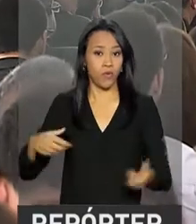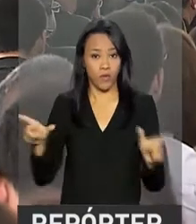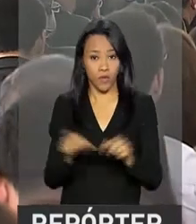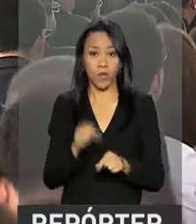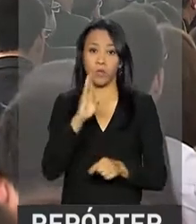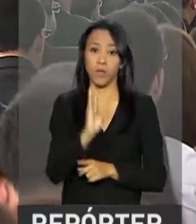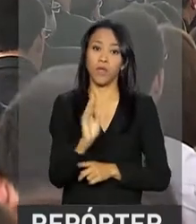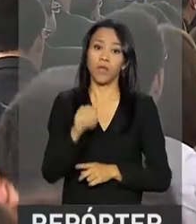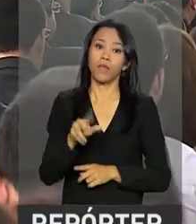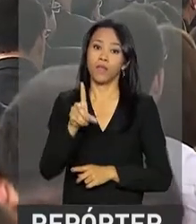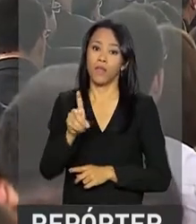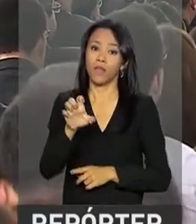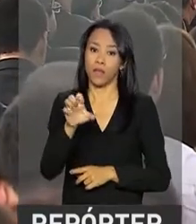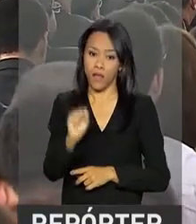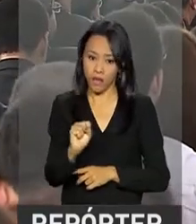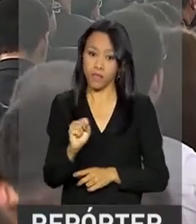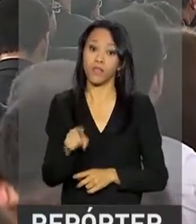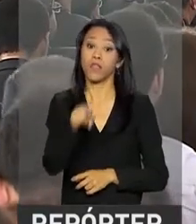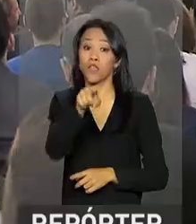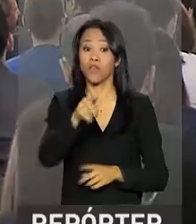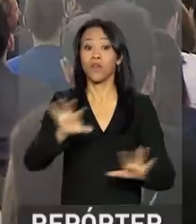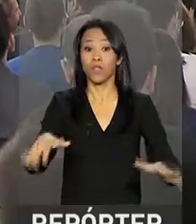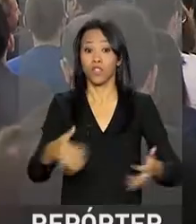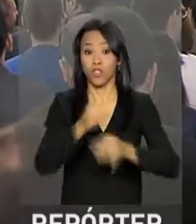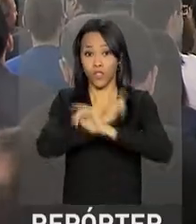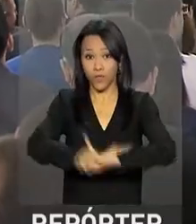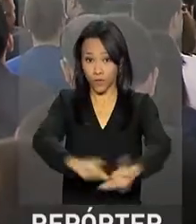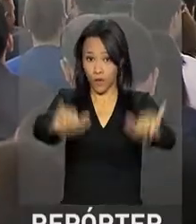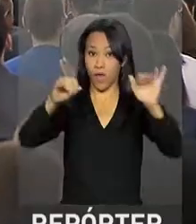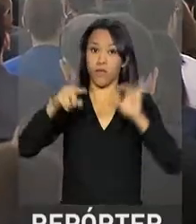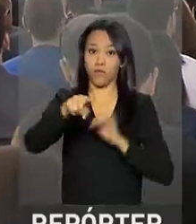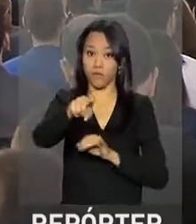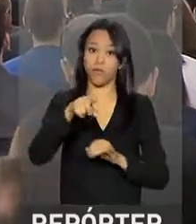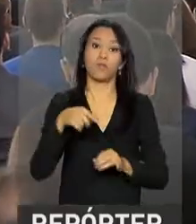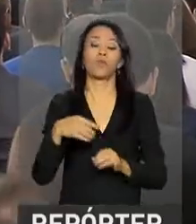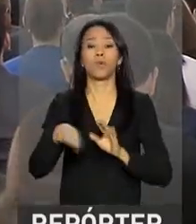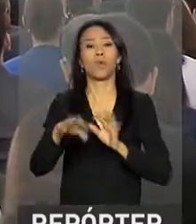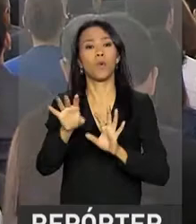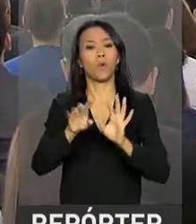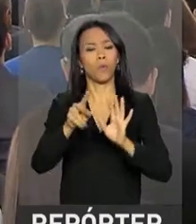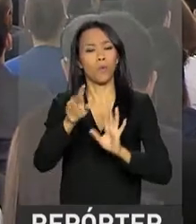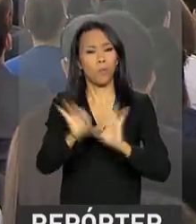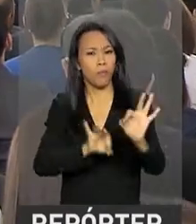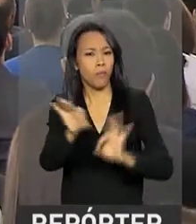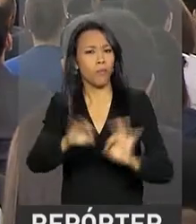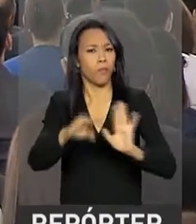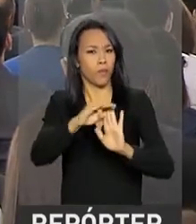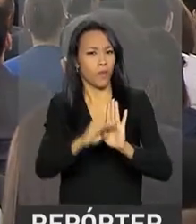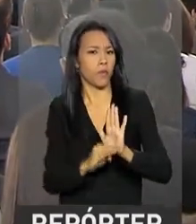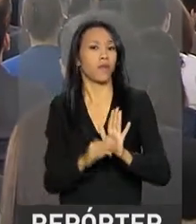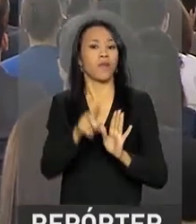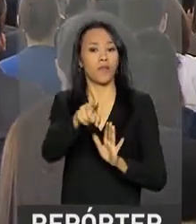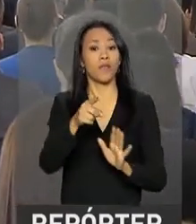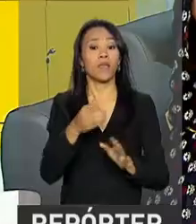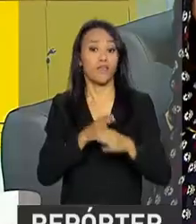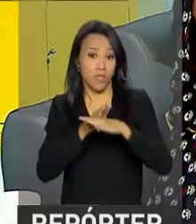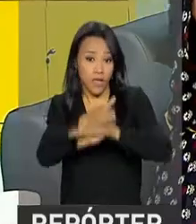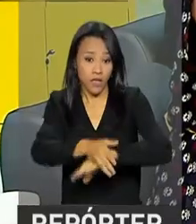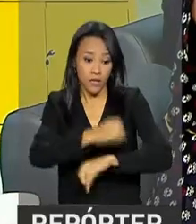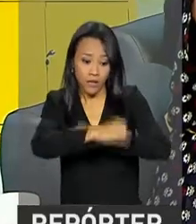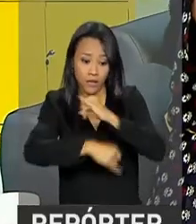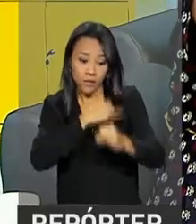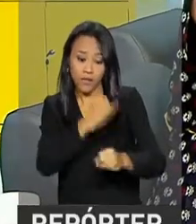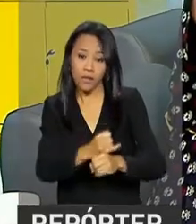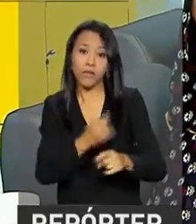nesta cerimônia no palácio do planalto o bnds giro simplifica e agiliza pela internet a